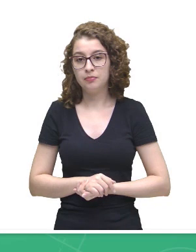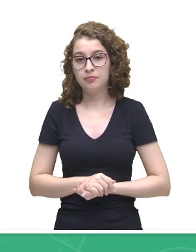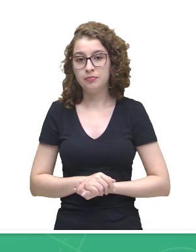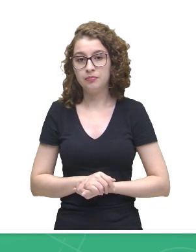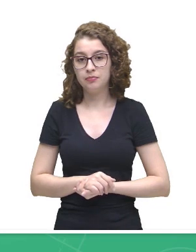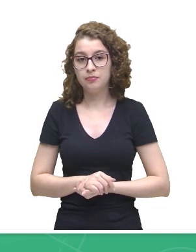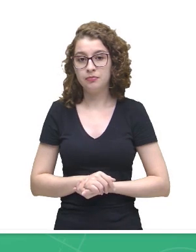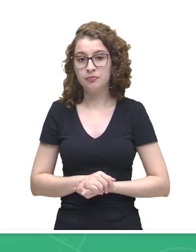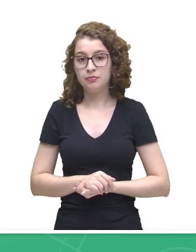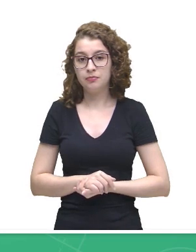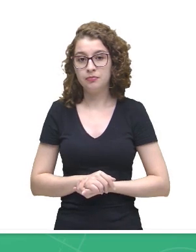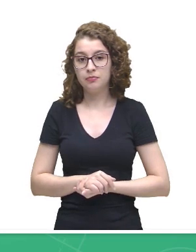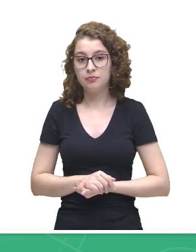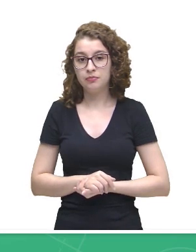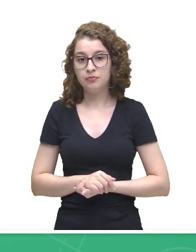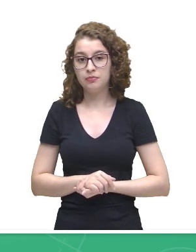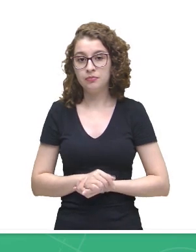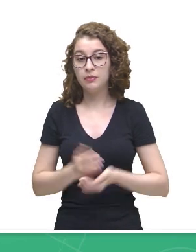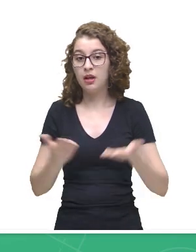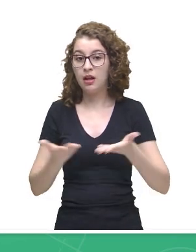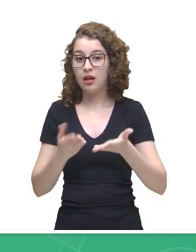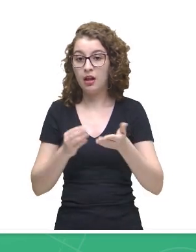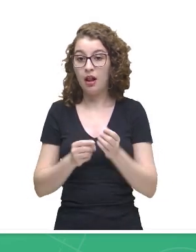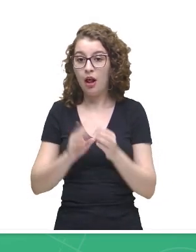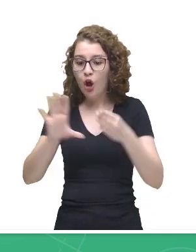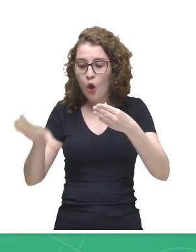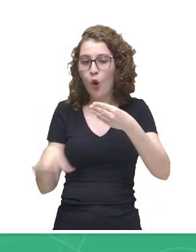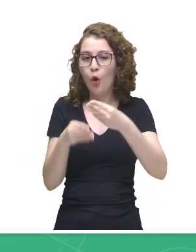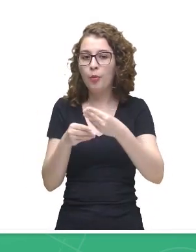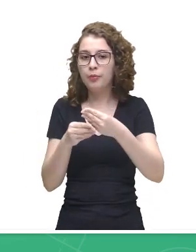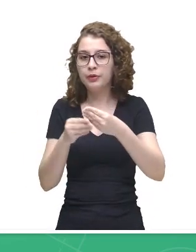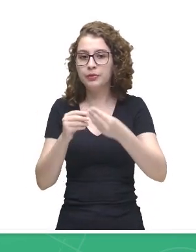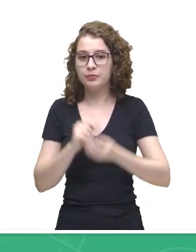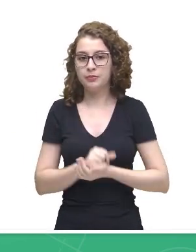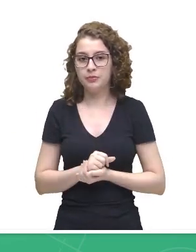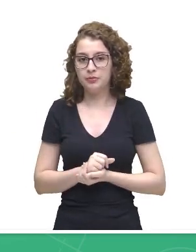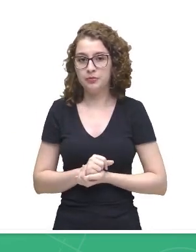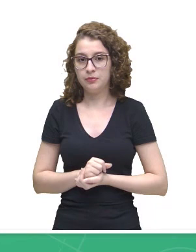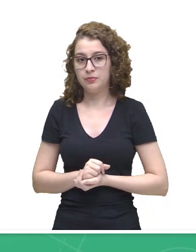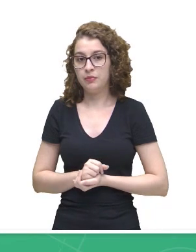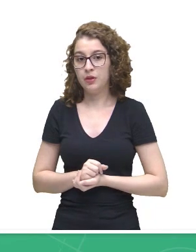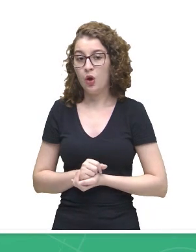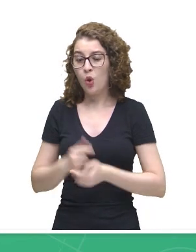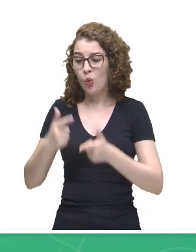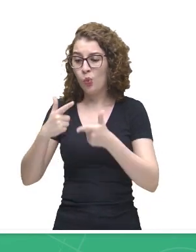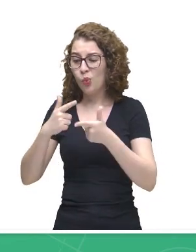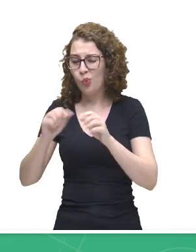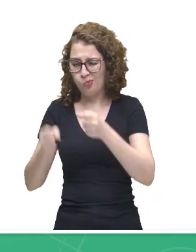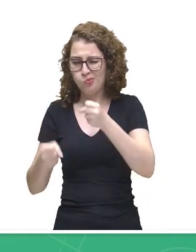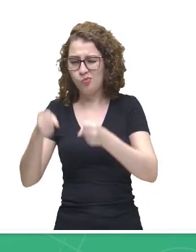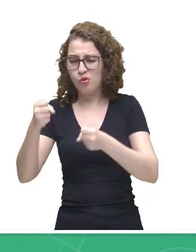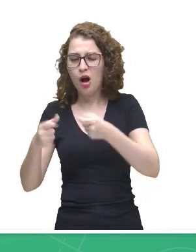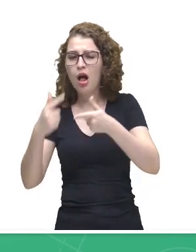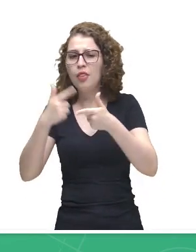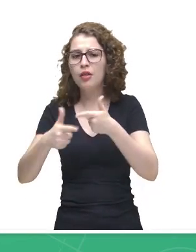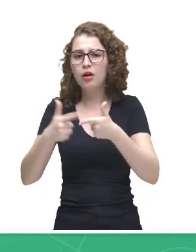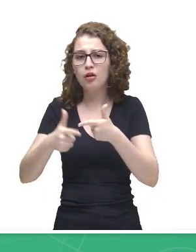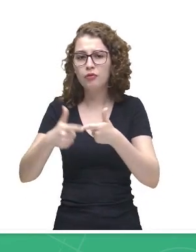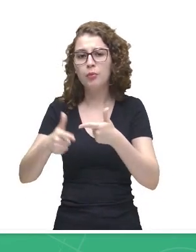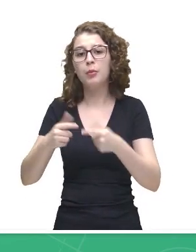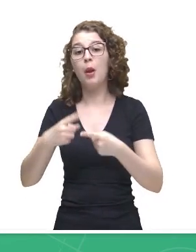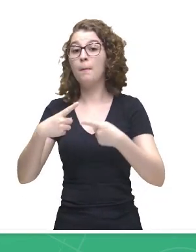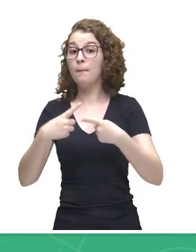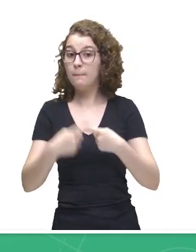Vejam. My car was not working properly because it wasn't fixed. Já mudou